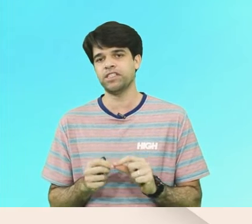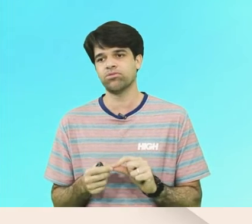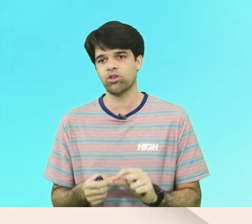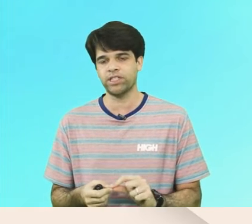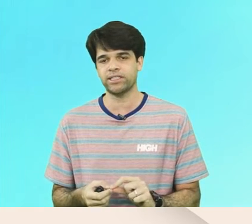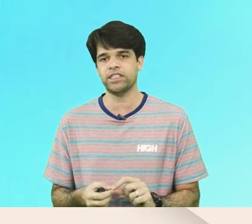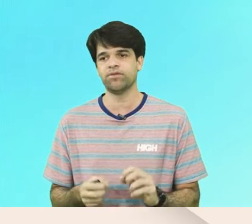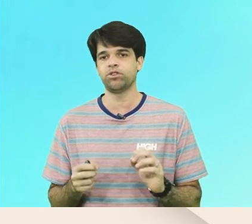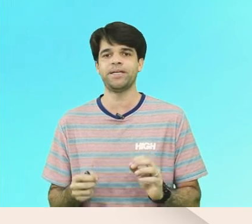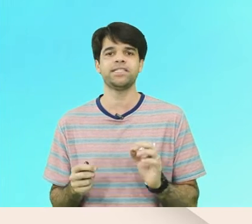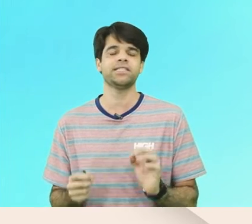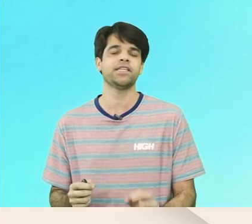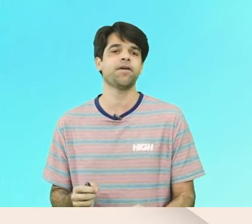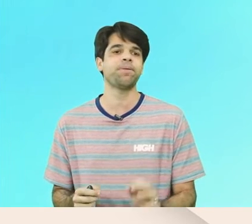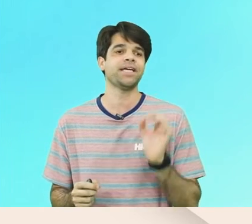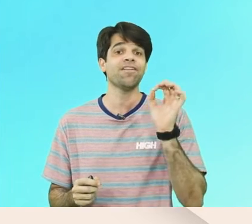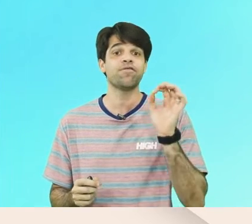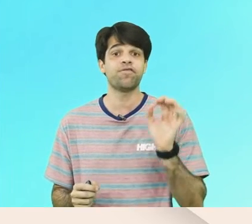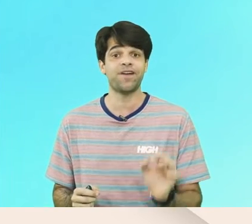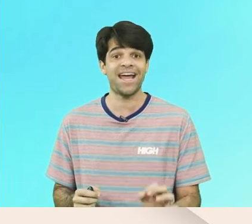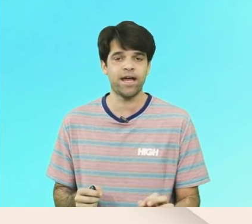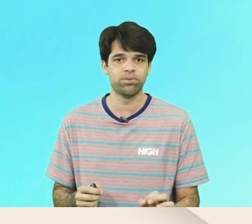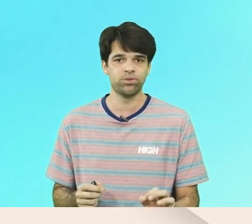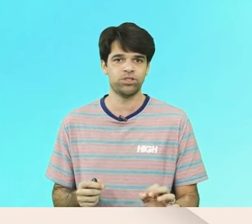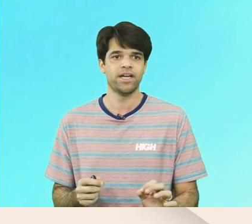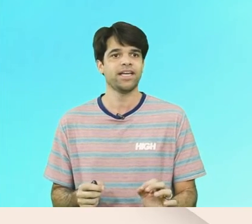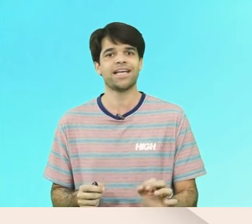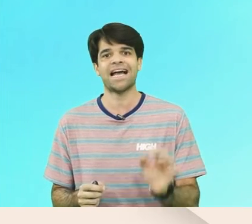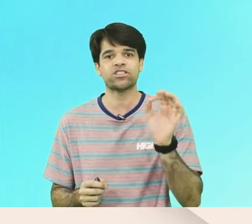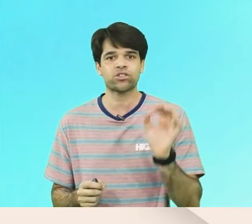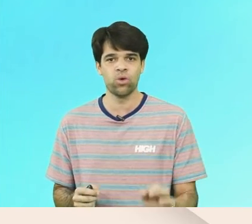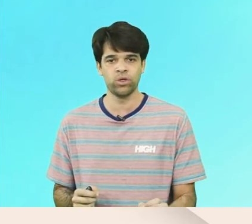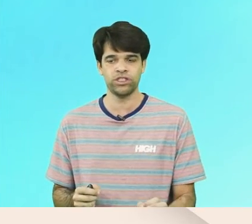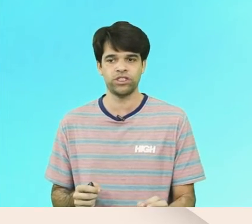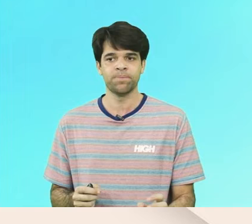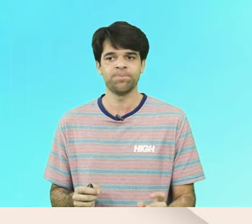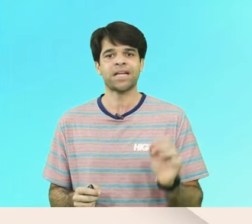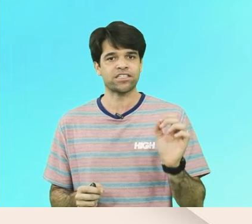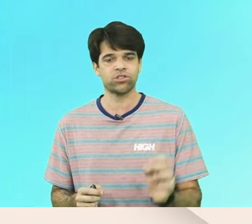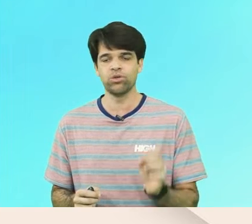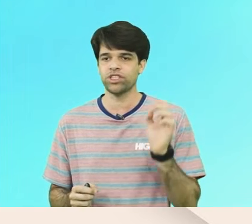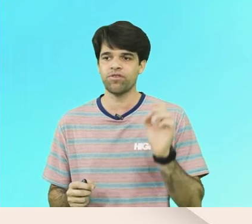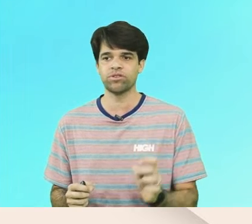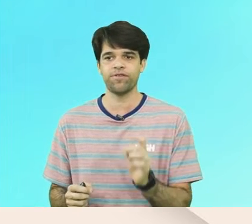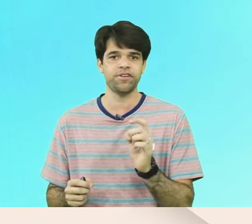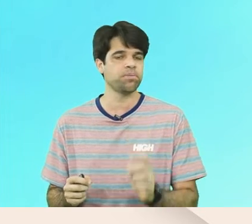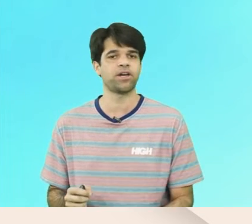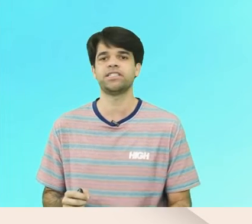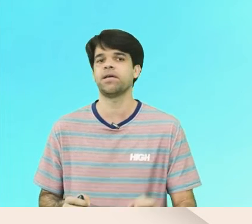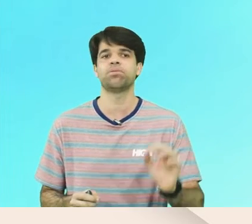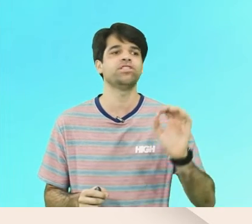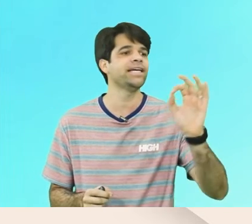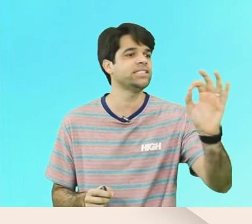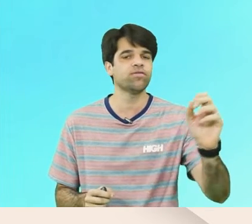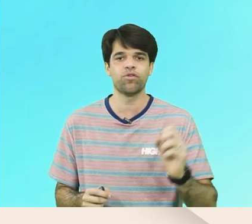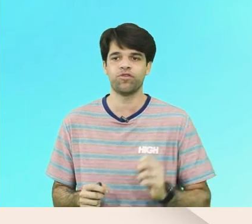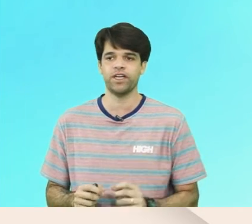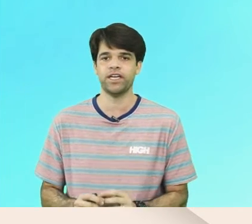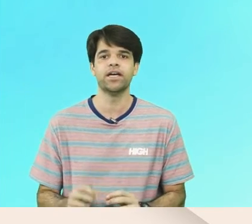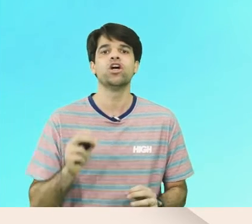para definição de objetivos. Pensem sempre em verbos, em ações. Ações que vão definir, por